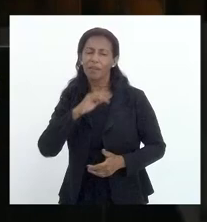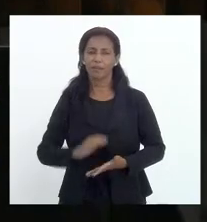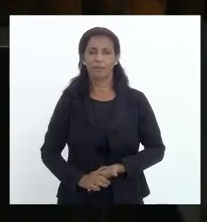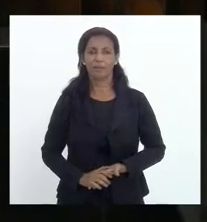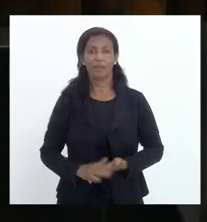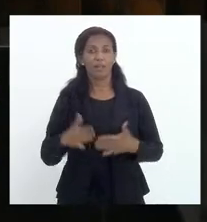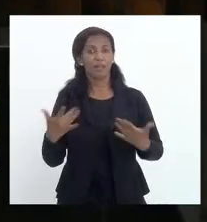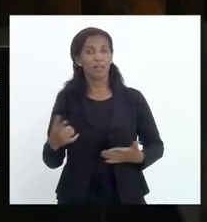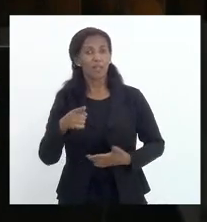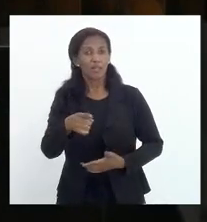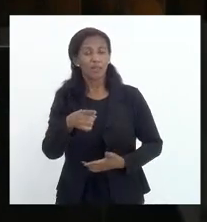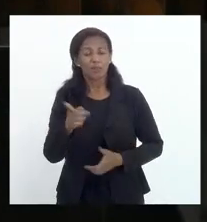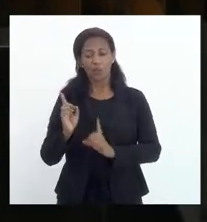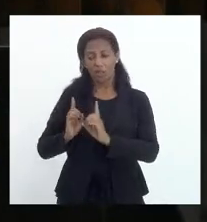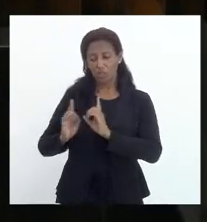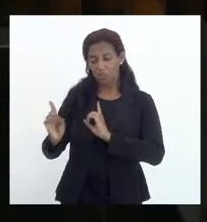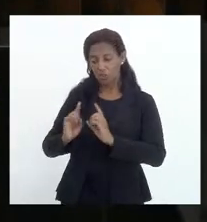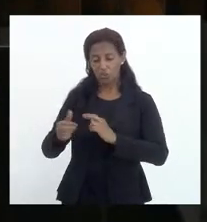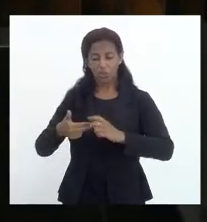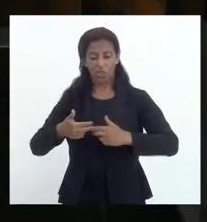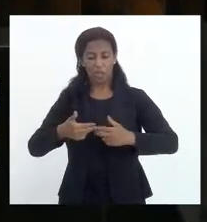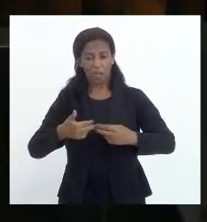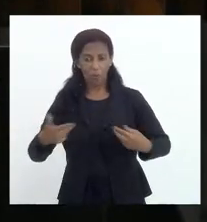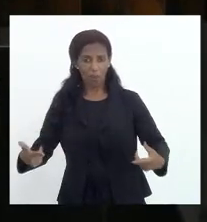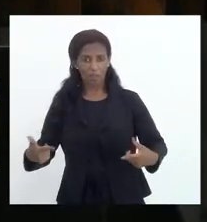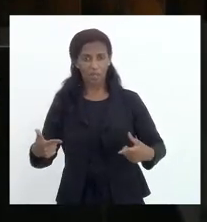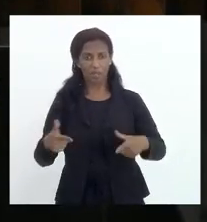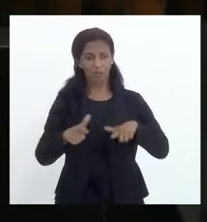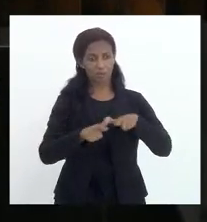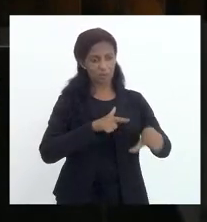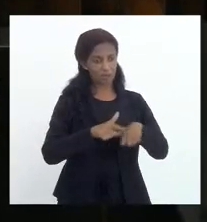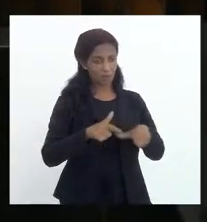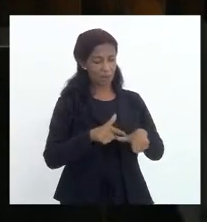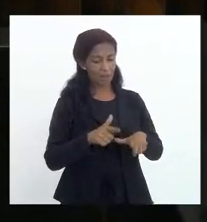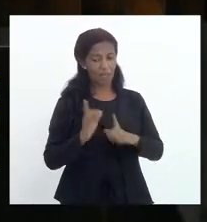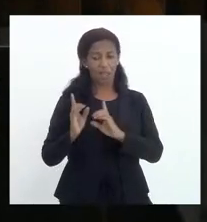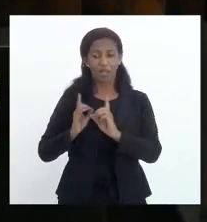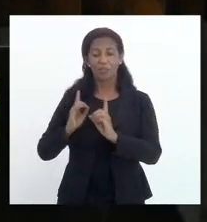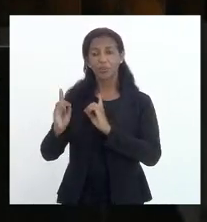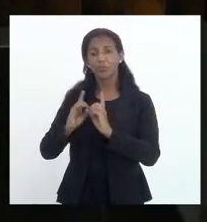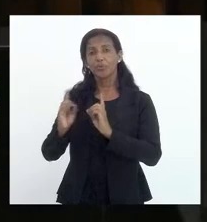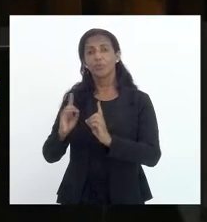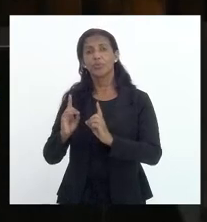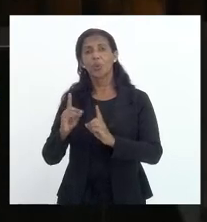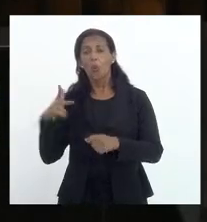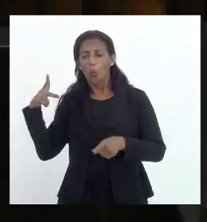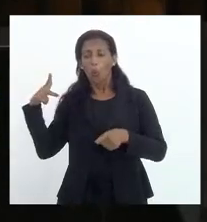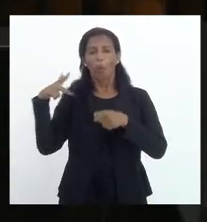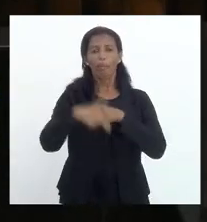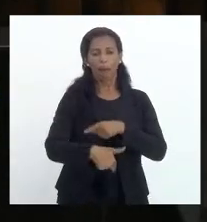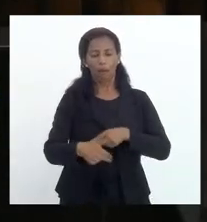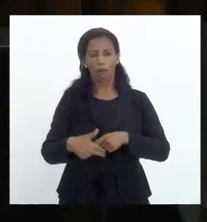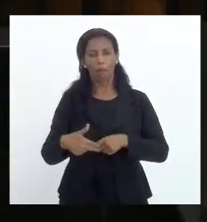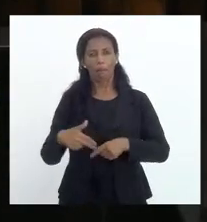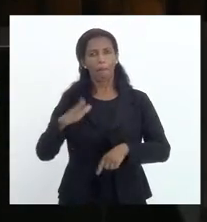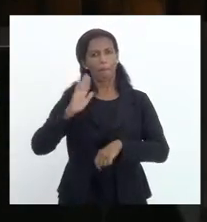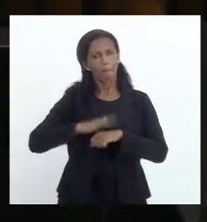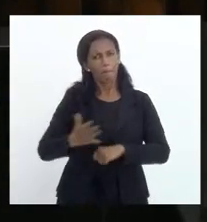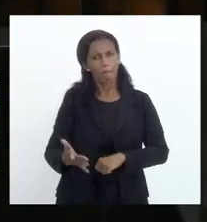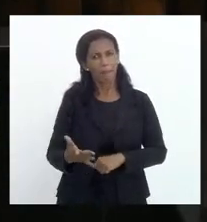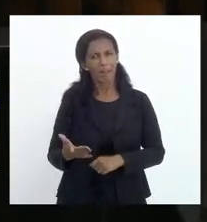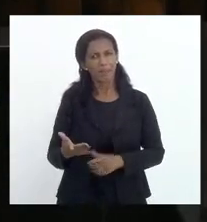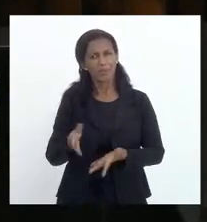E aí você, em vez de discutir a qualidade do serviço público, a gente discute é cortar ainda mais